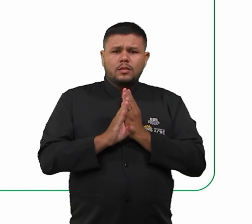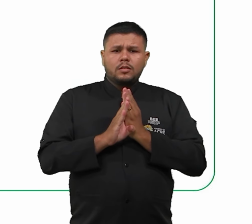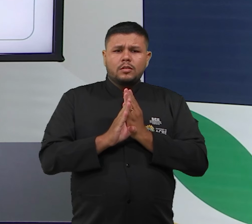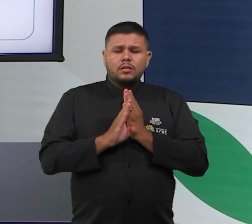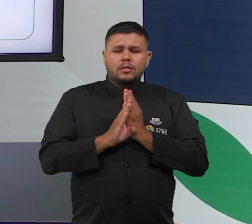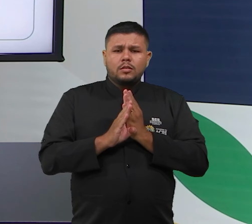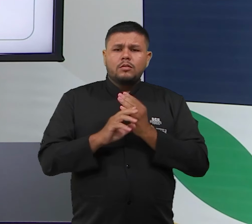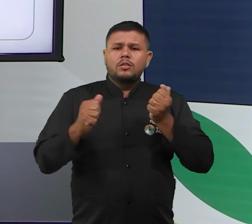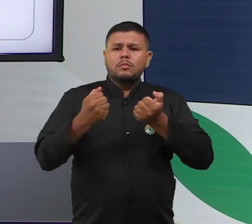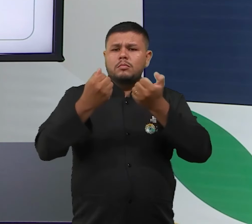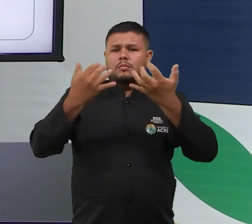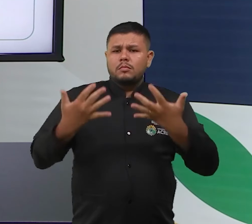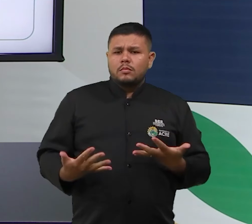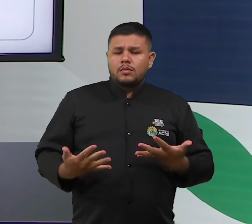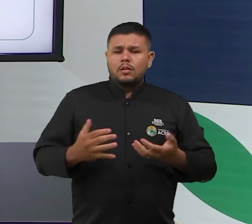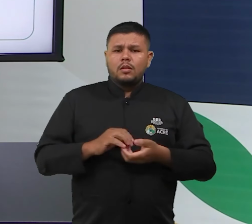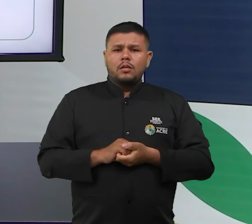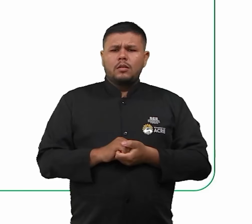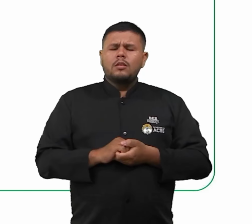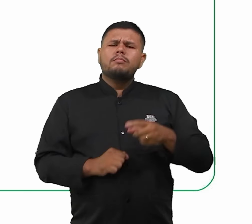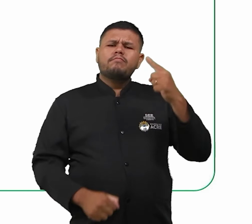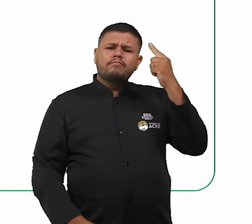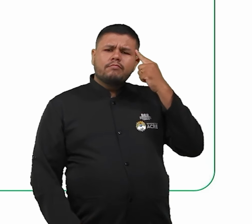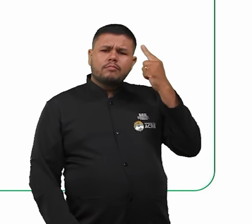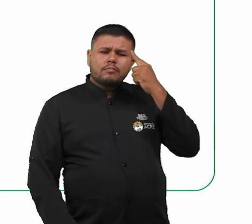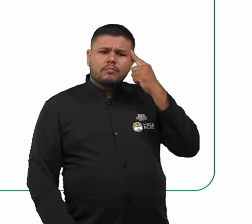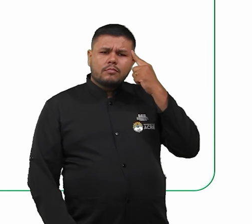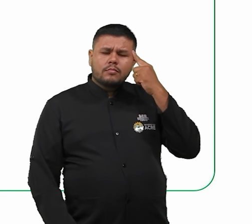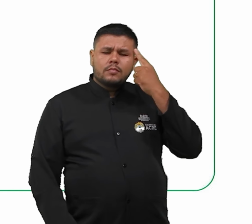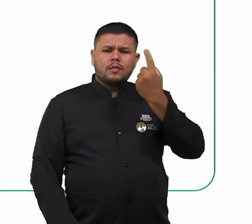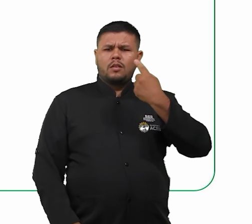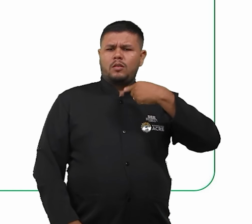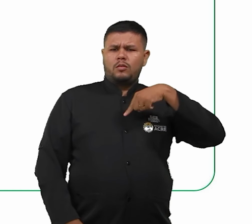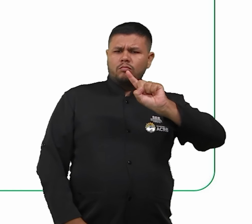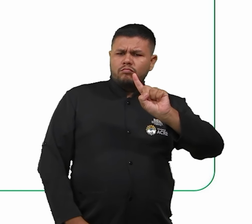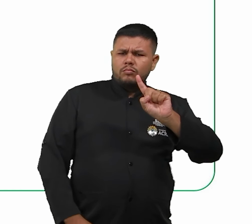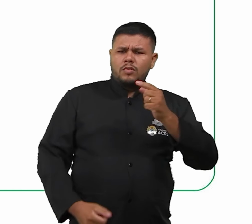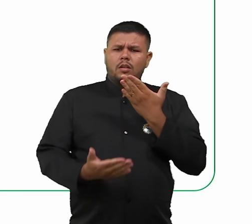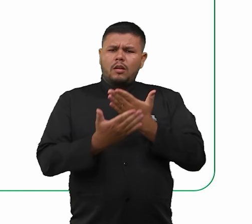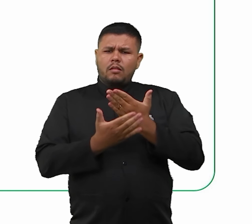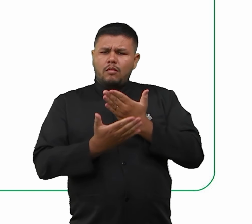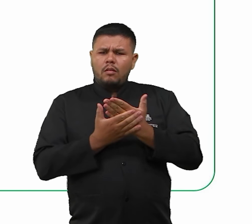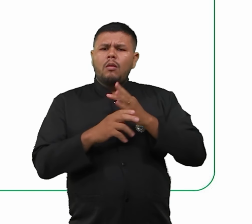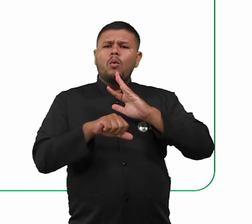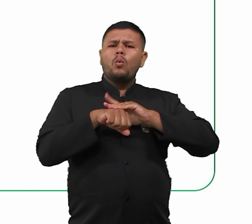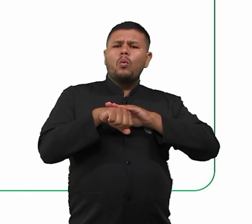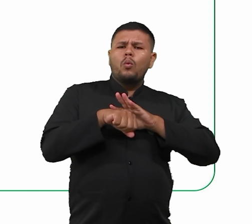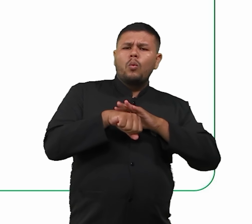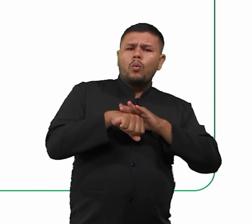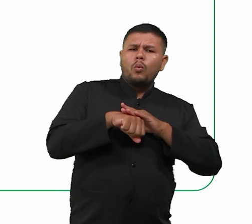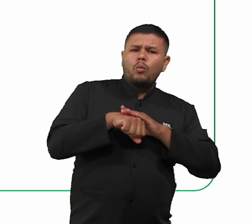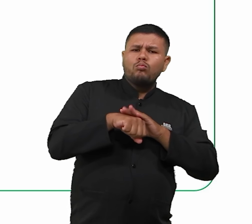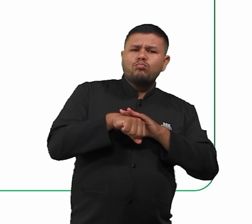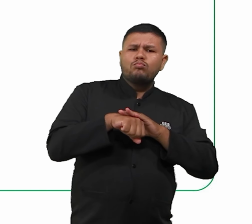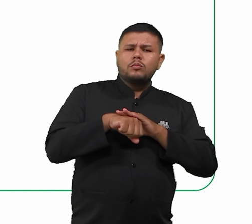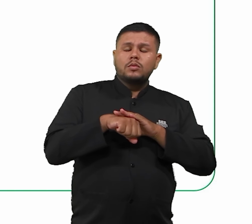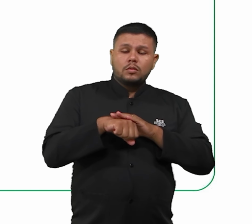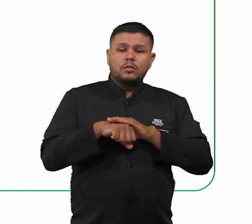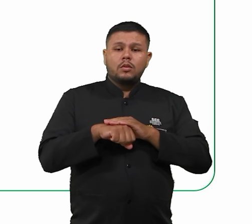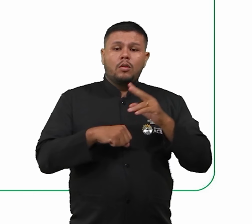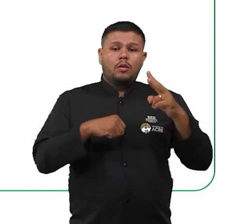motivo, justificativa. Então, pensem aqui comigo. Não fui à aula porque estava doente. Nós temos os verbos